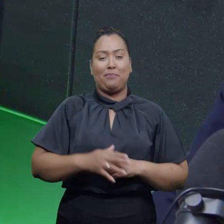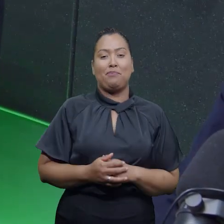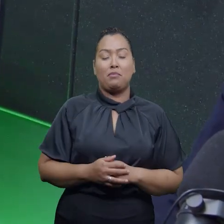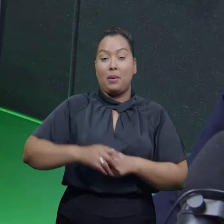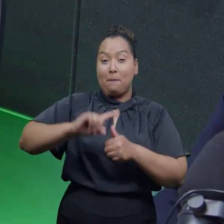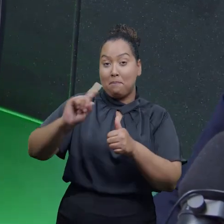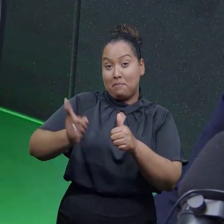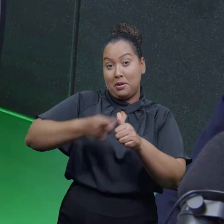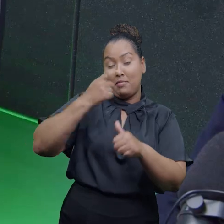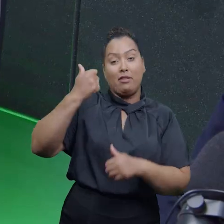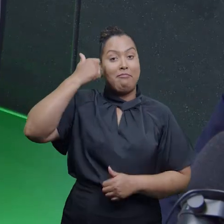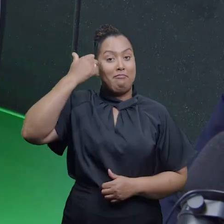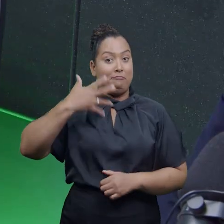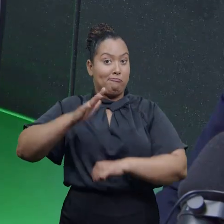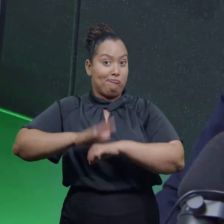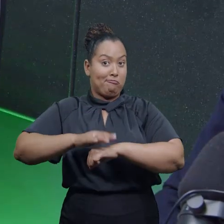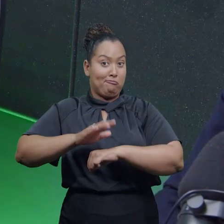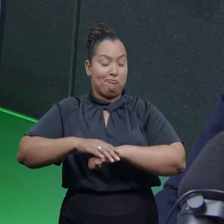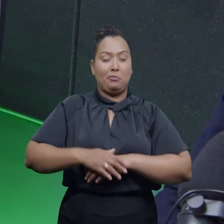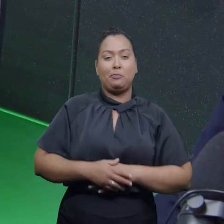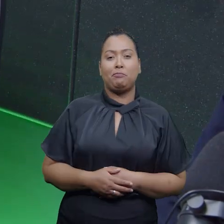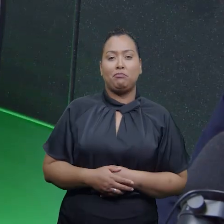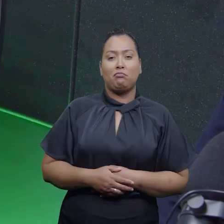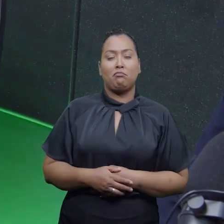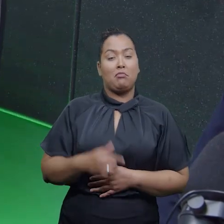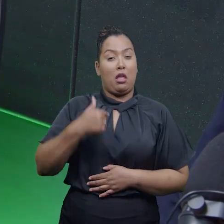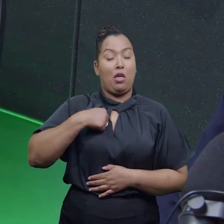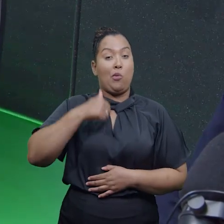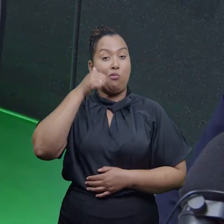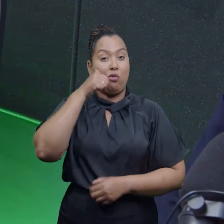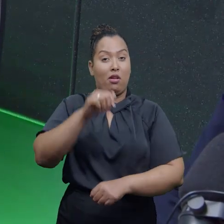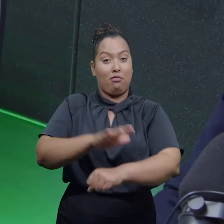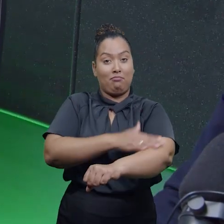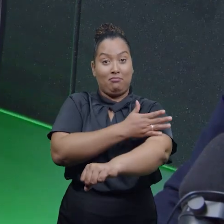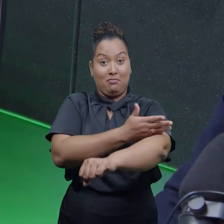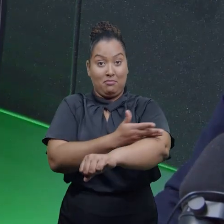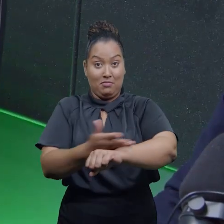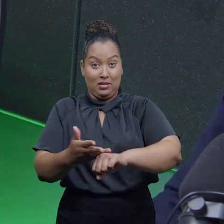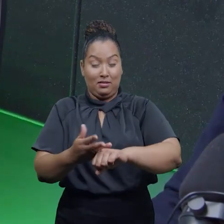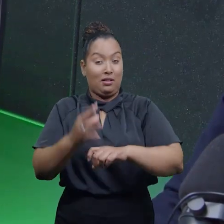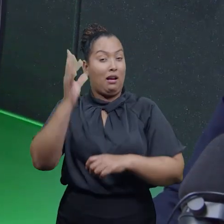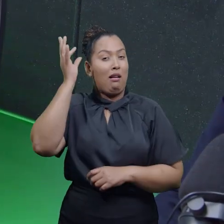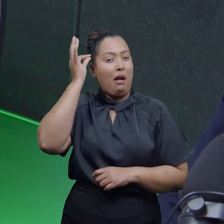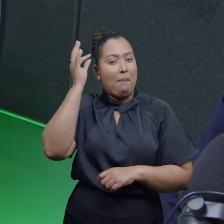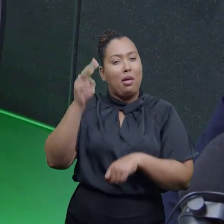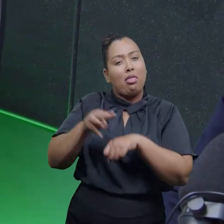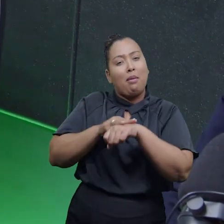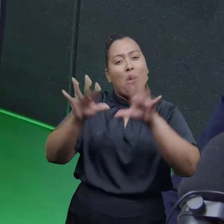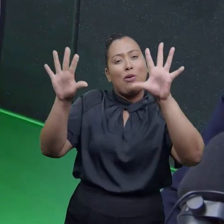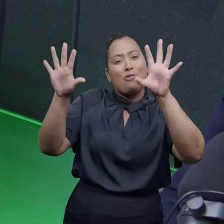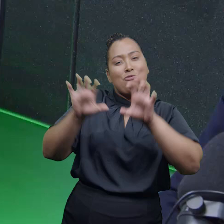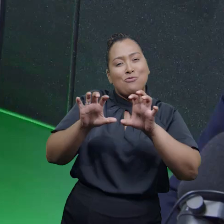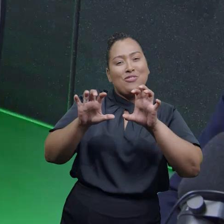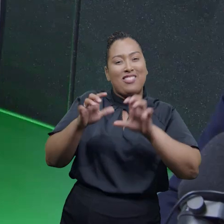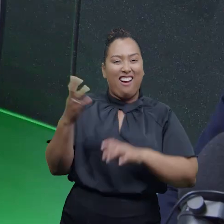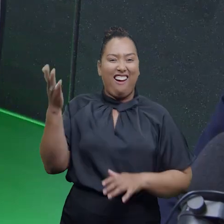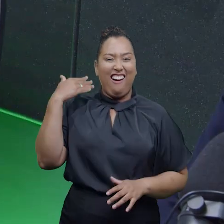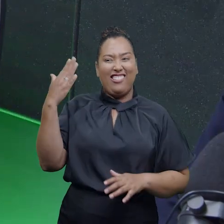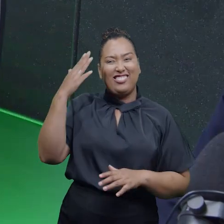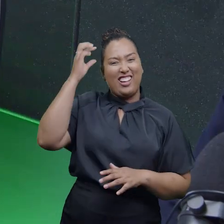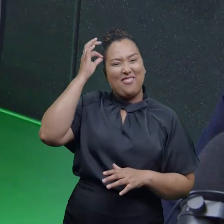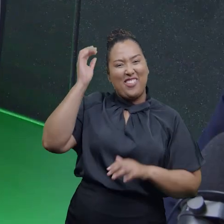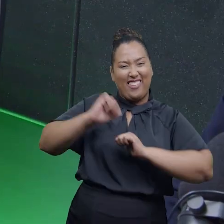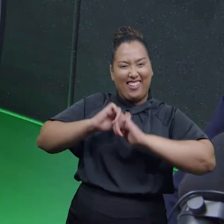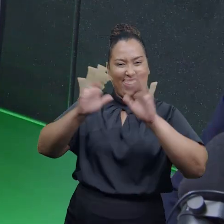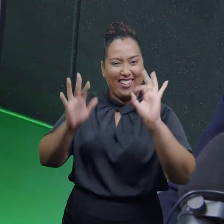começar, eu vou fazer a minha autodescrição. Eu sou uma mulher branca, de cabelos agora castanhos mais